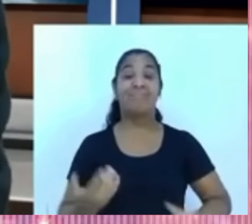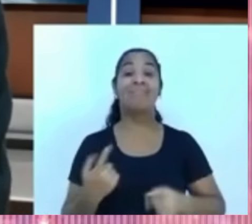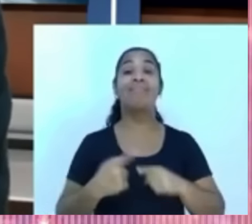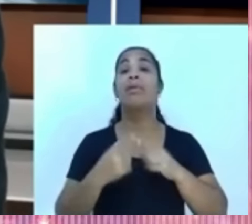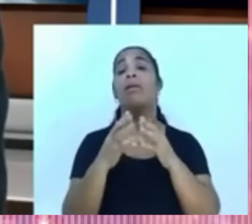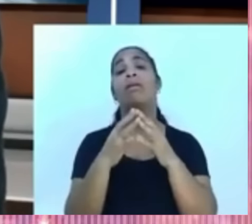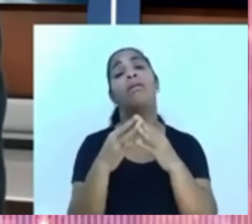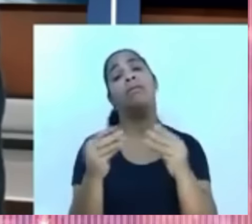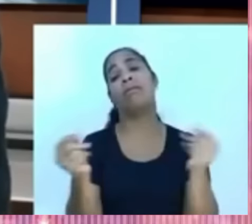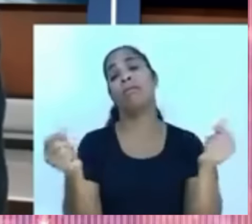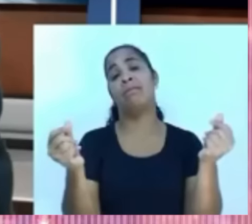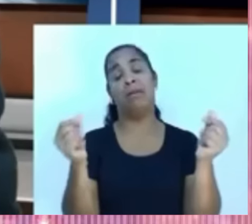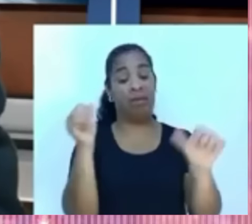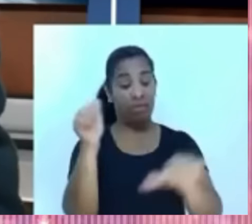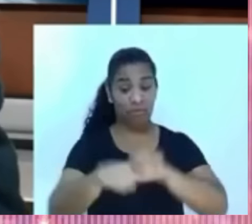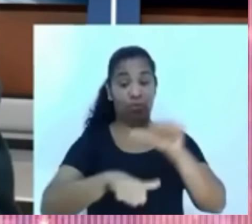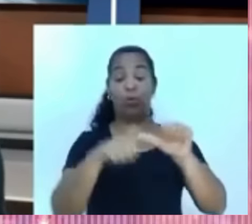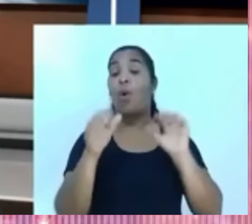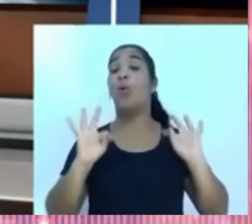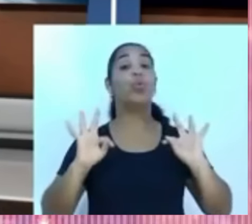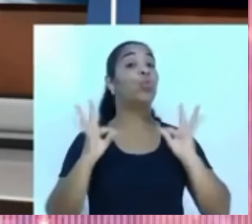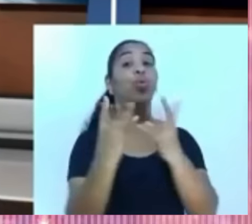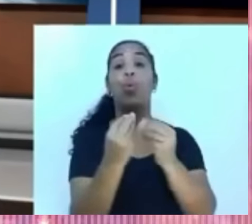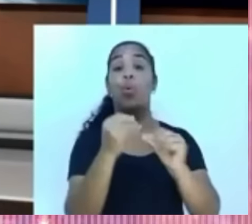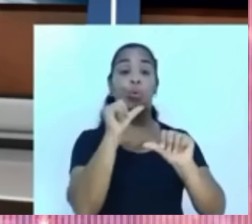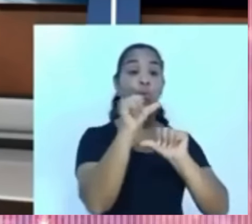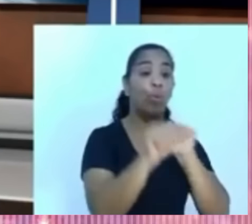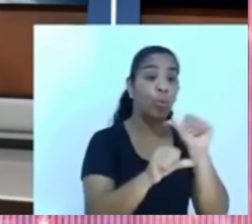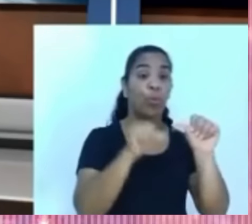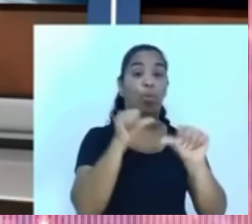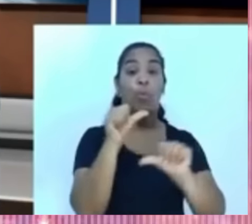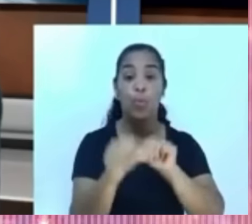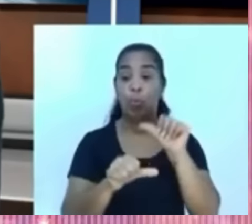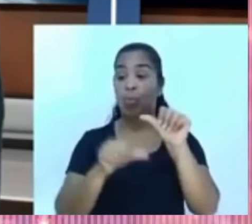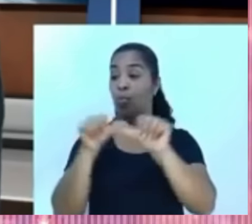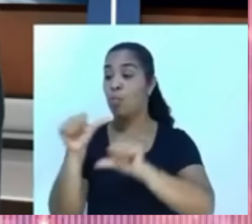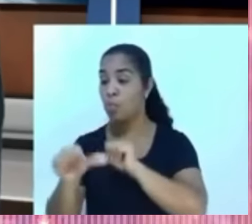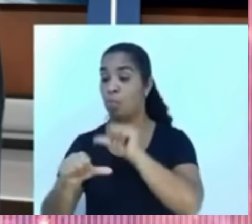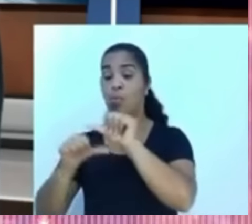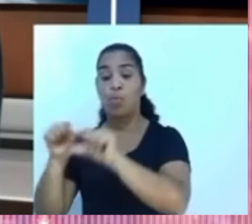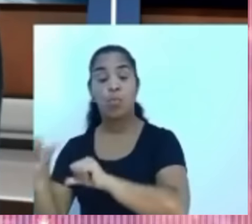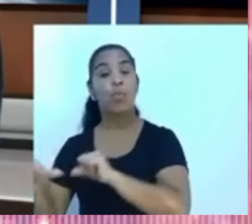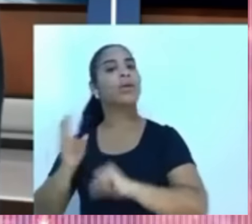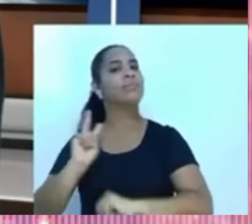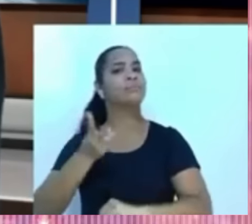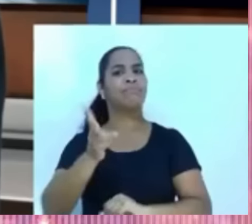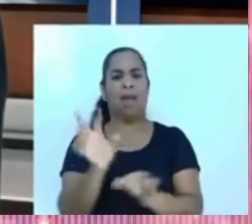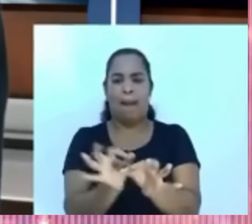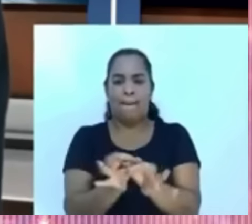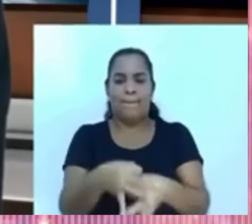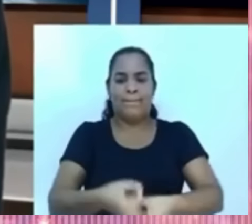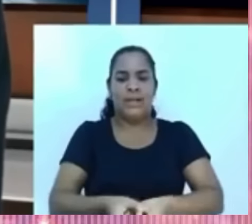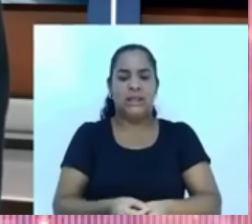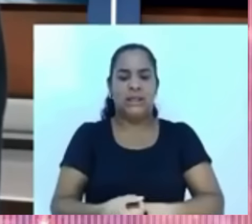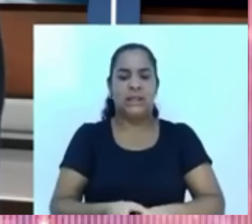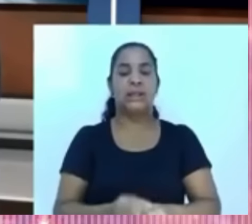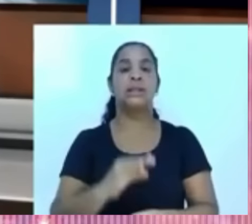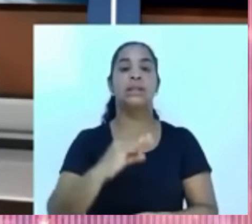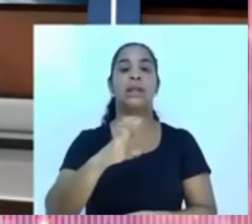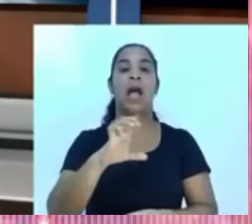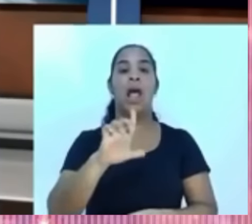se transforma tudo muda de aspecto de Constituição molecular Então a nossa